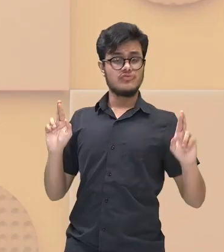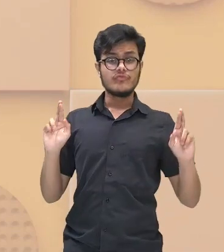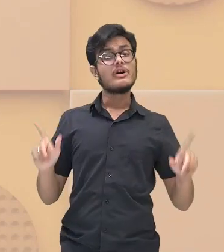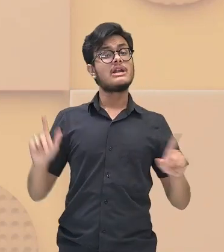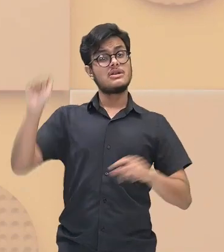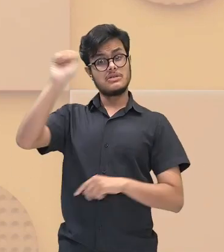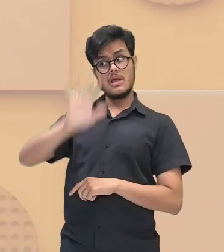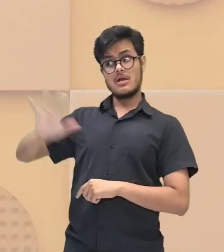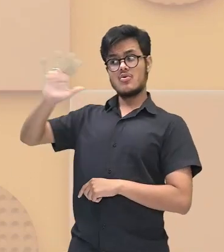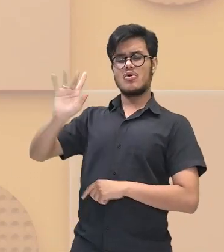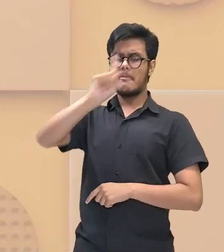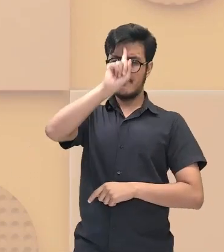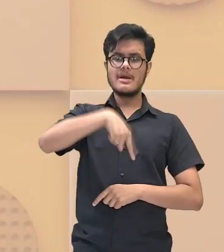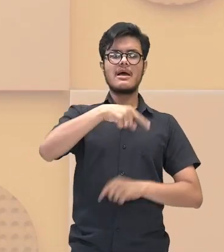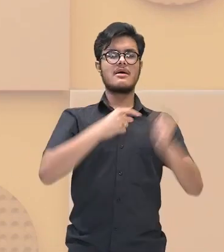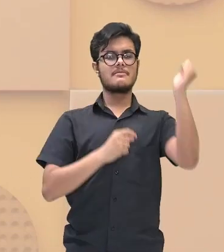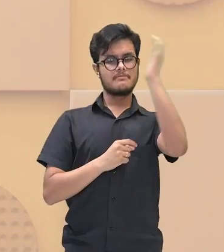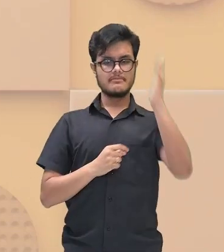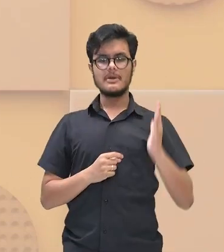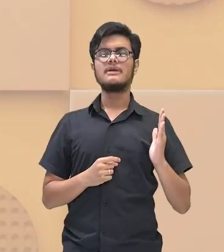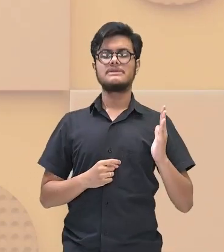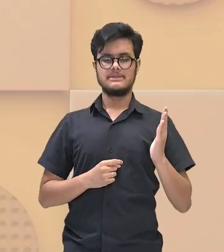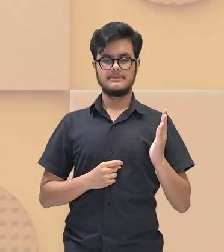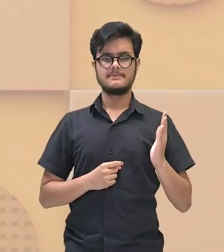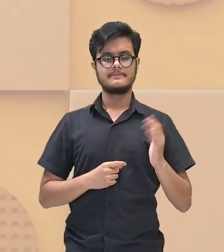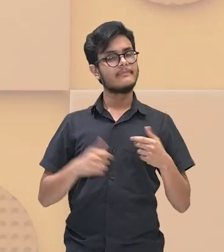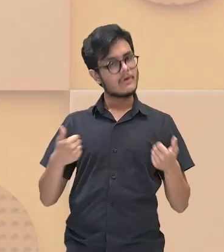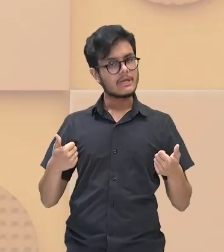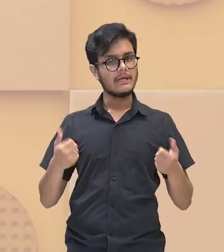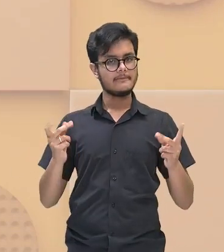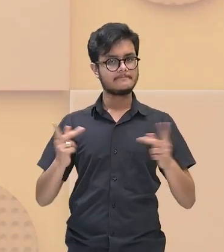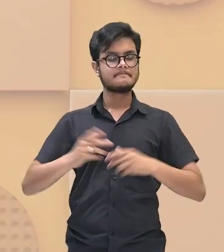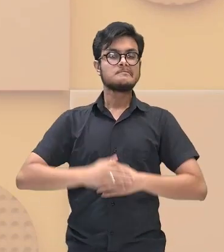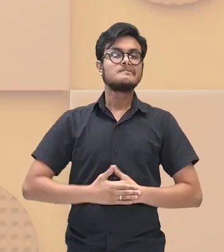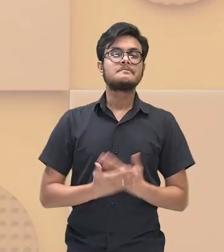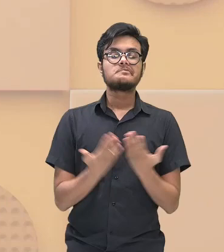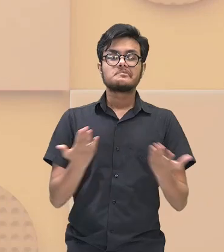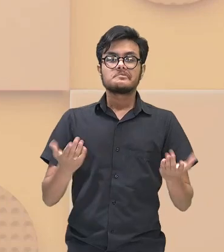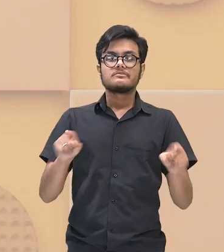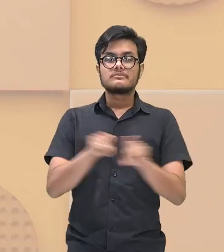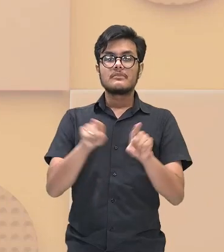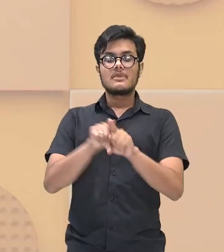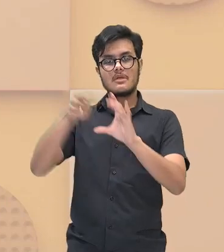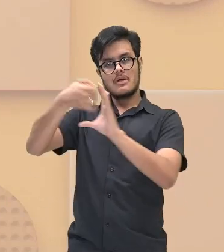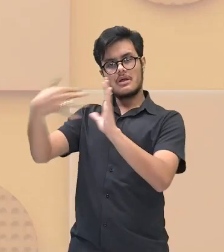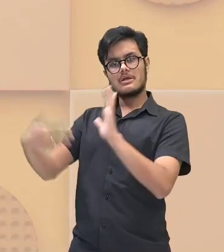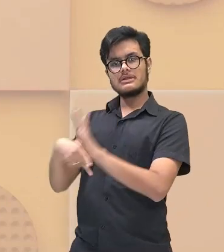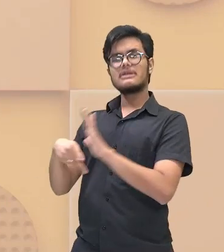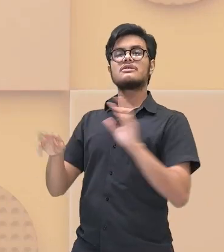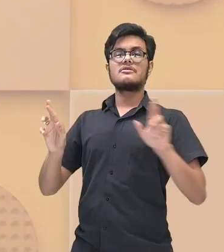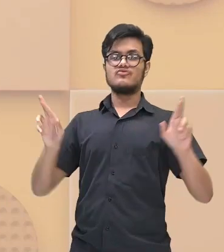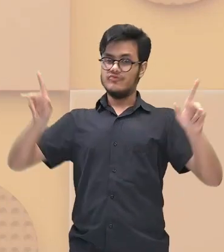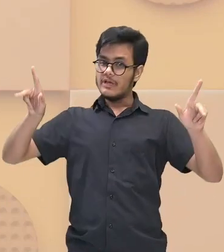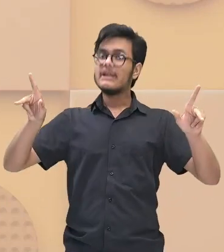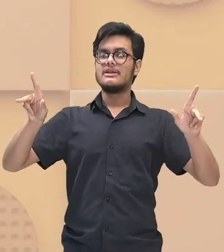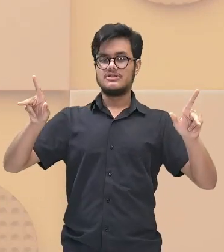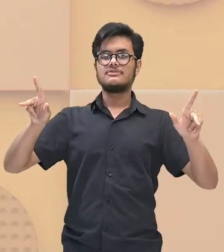escravização que foi colocada no território aqui americano. Então, essas características vai